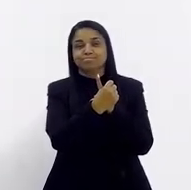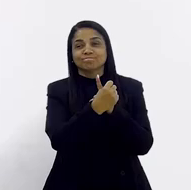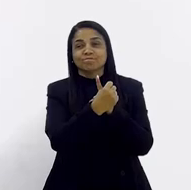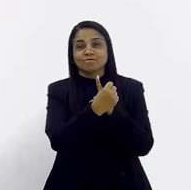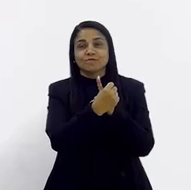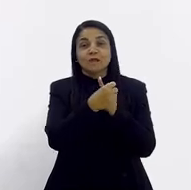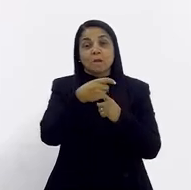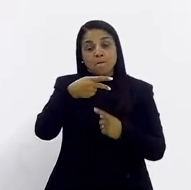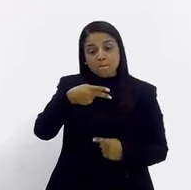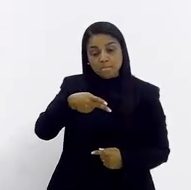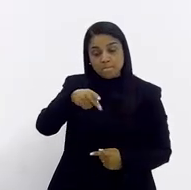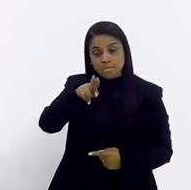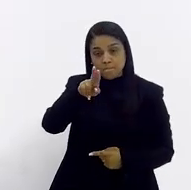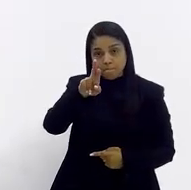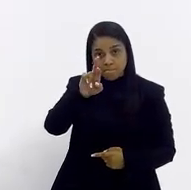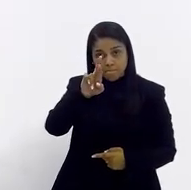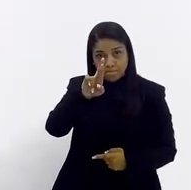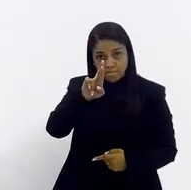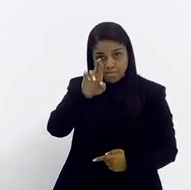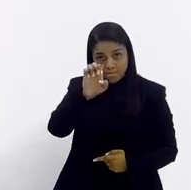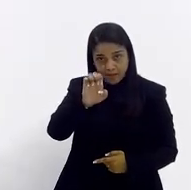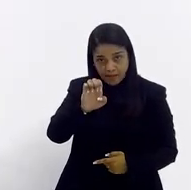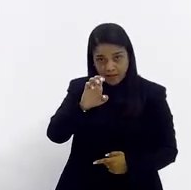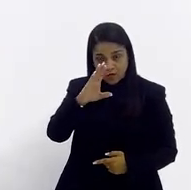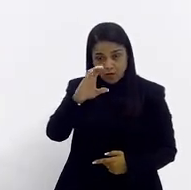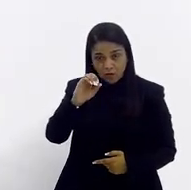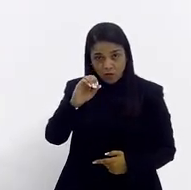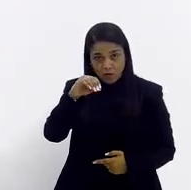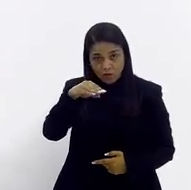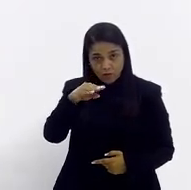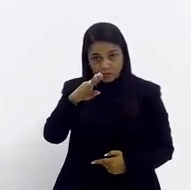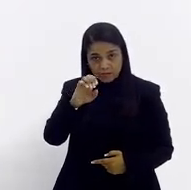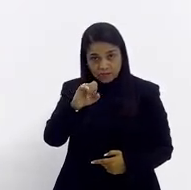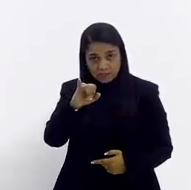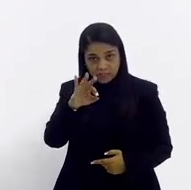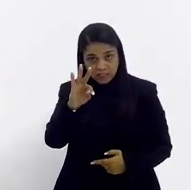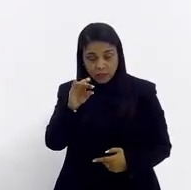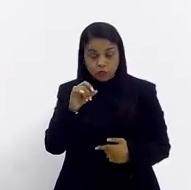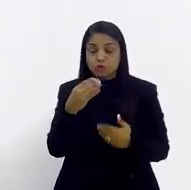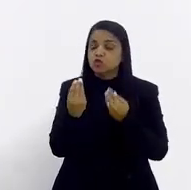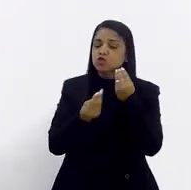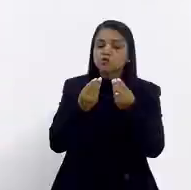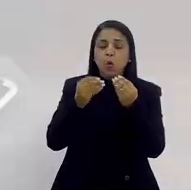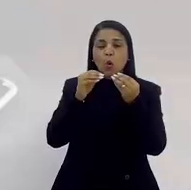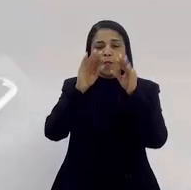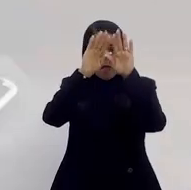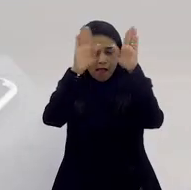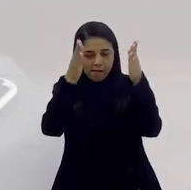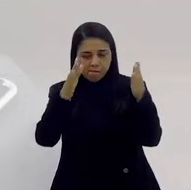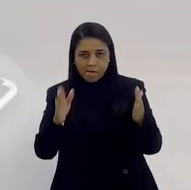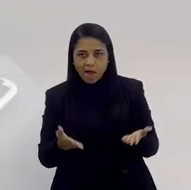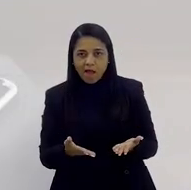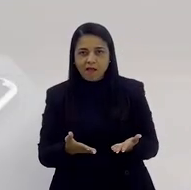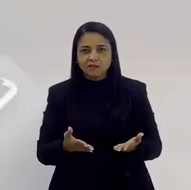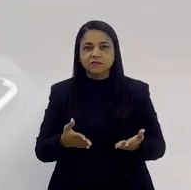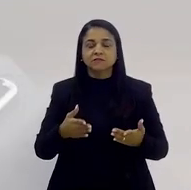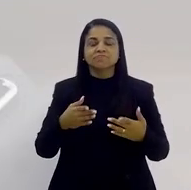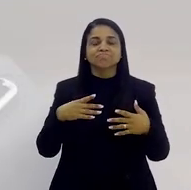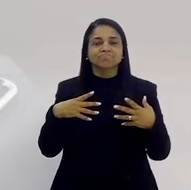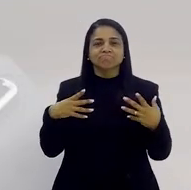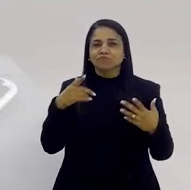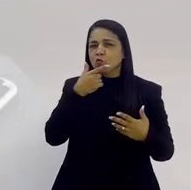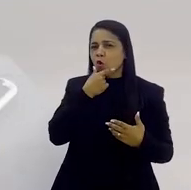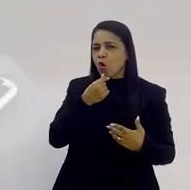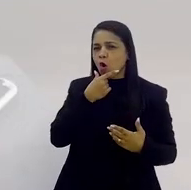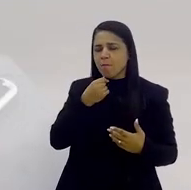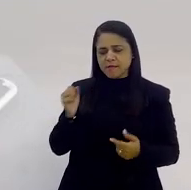não preconceito preconceito o conceito que ela tem de como seria Lúcifer um Homem rico bonito